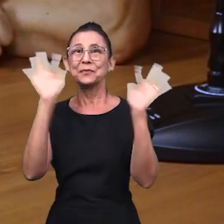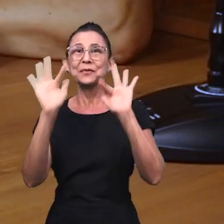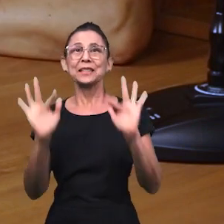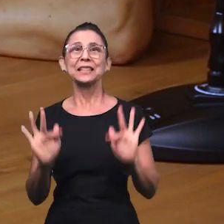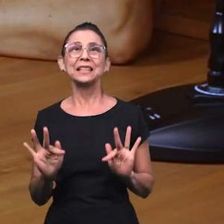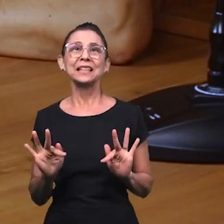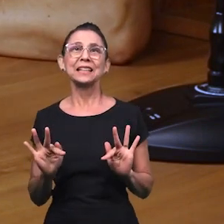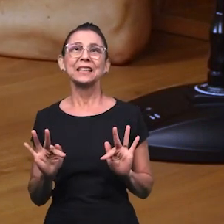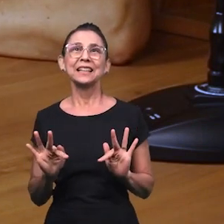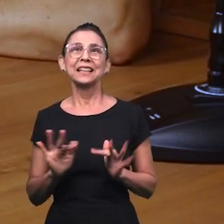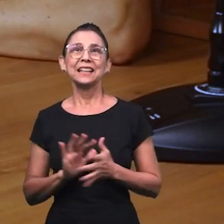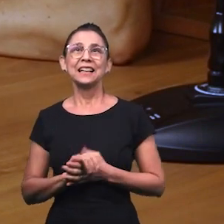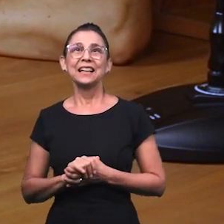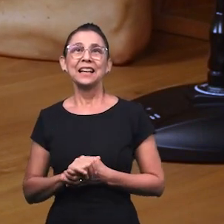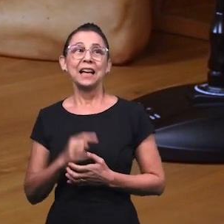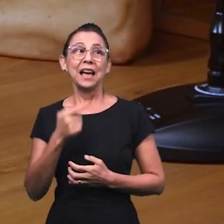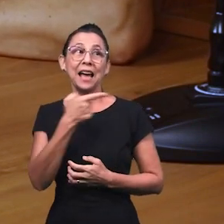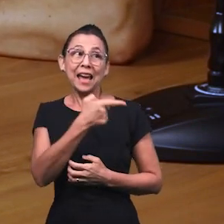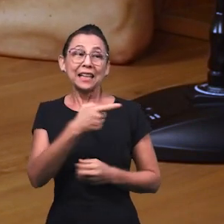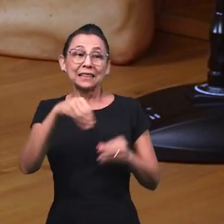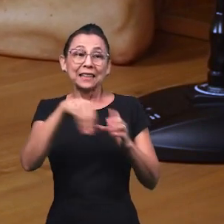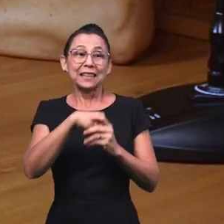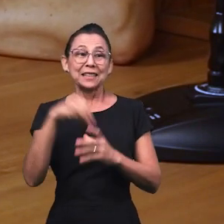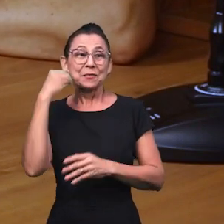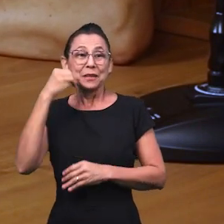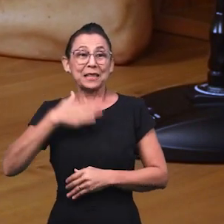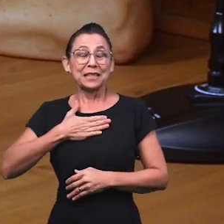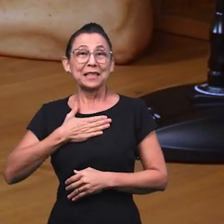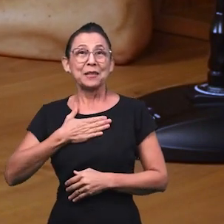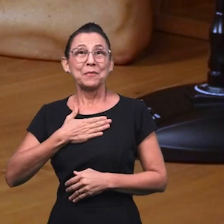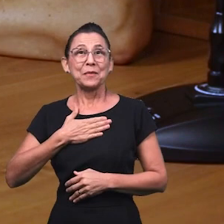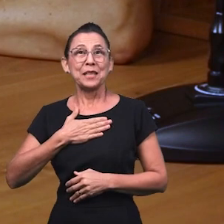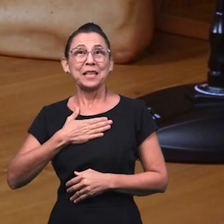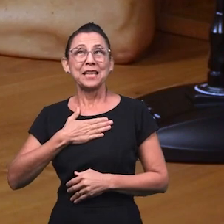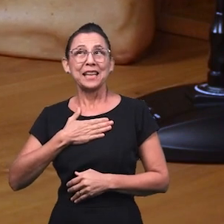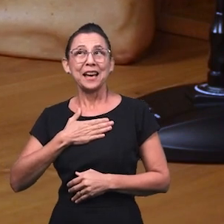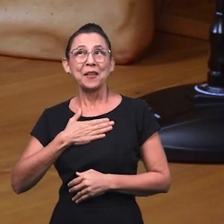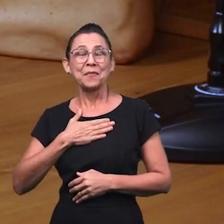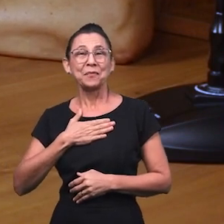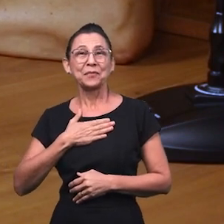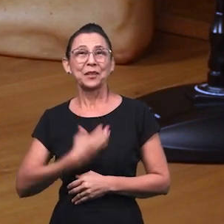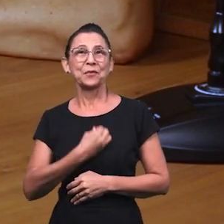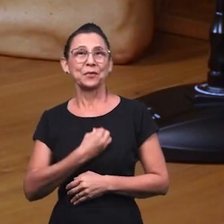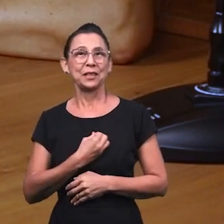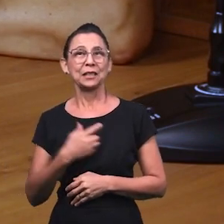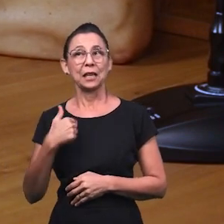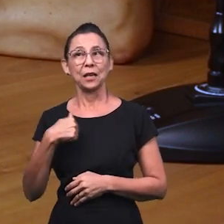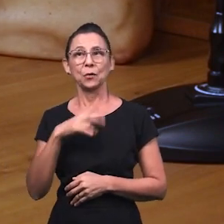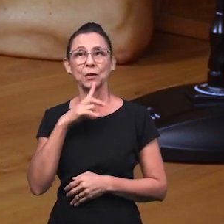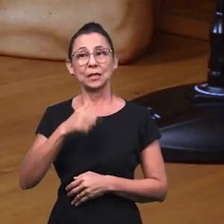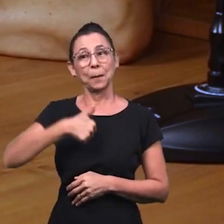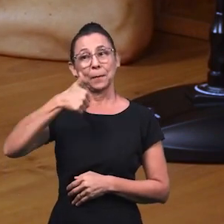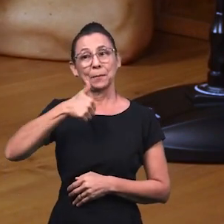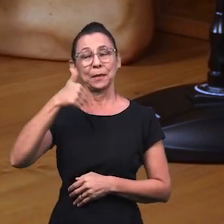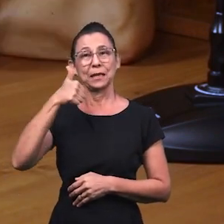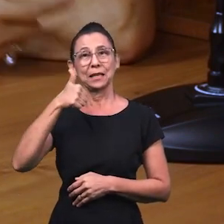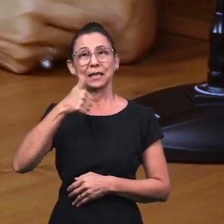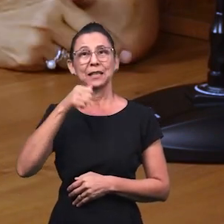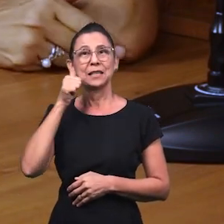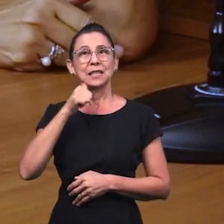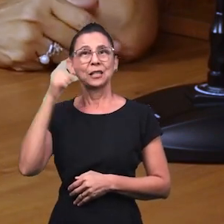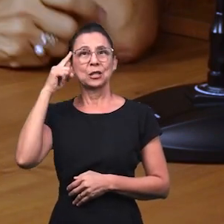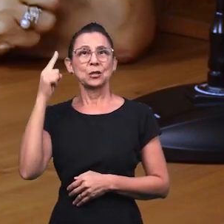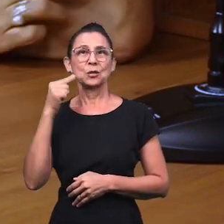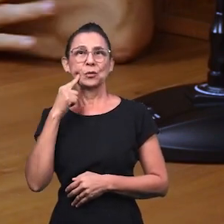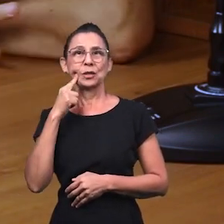feliz. Mas ele faz parte agora de uma experiência na minha vida como a primeira surda, que é a Juliana, na minha igreja. Eu tenho